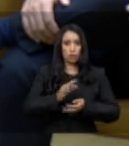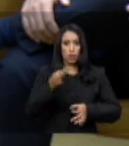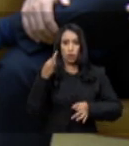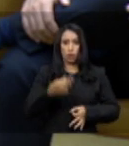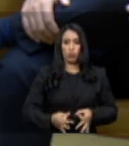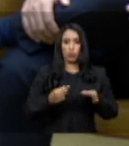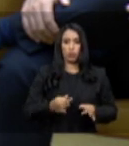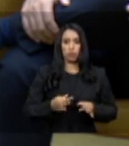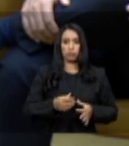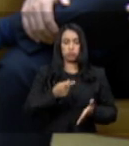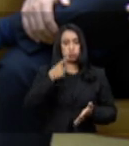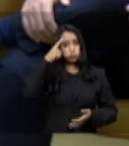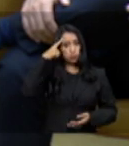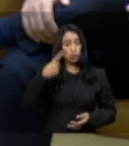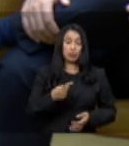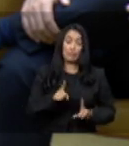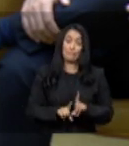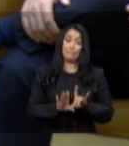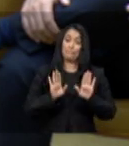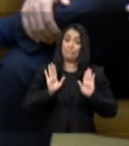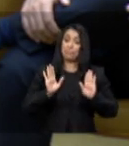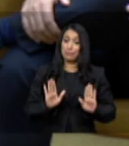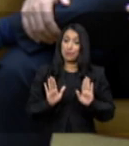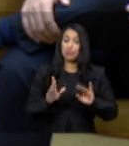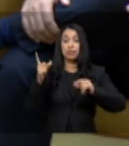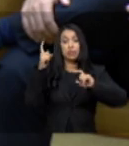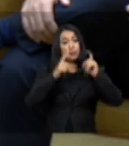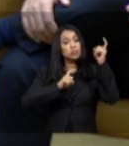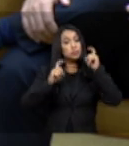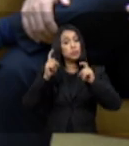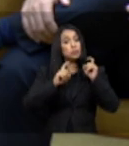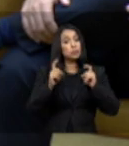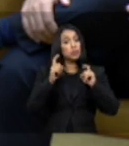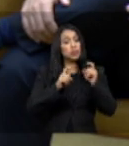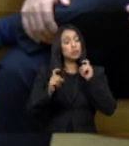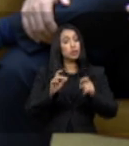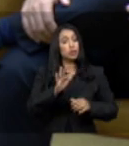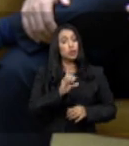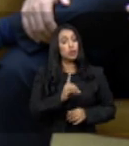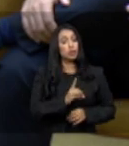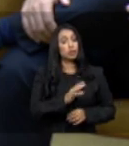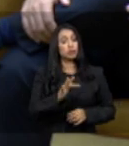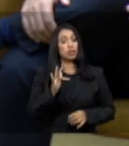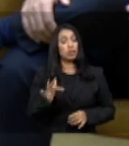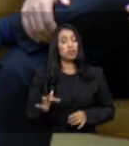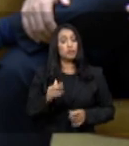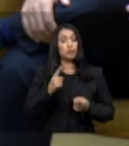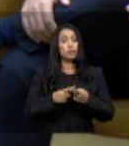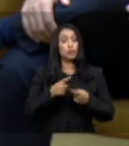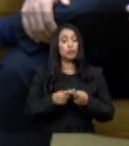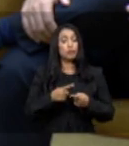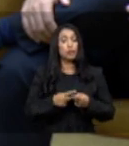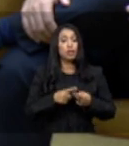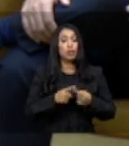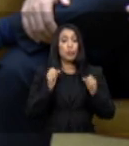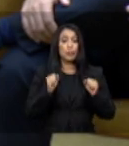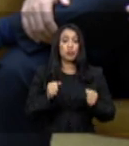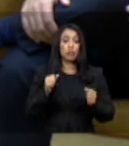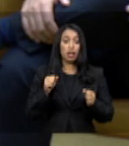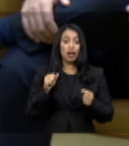o federal nesse momento mais causa preocupação algo vendo sim federal as repercussões que podem advir